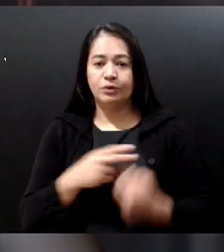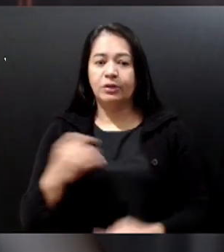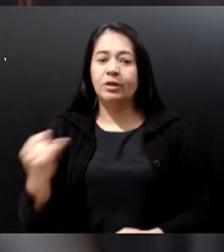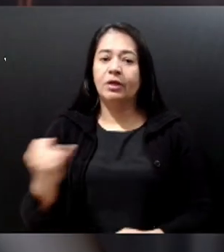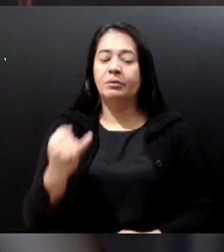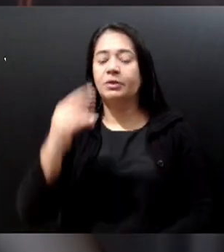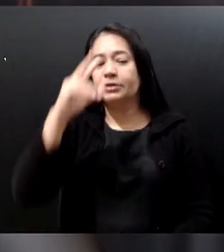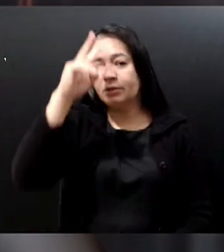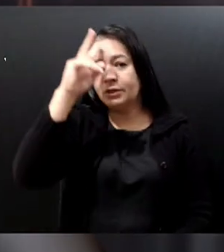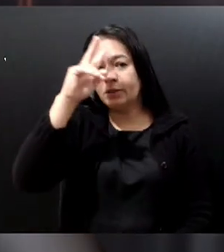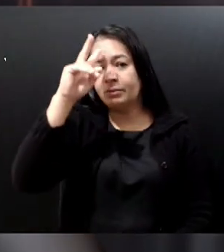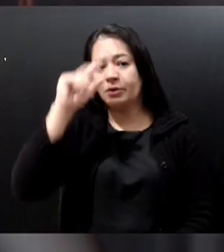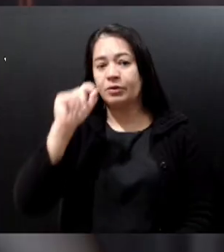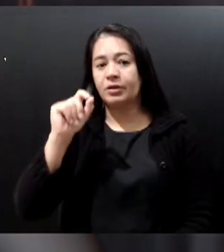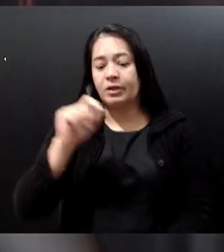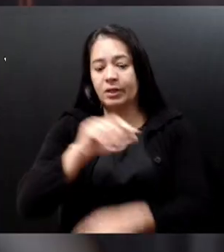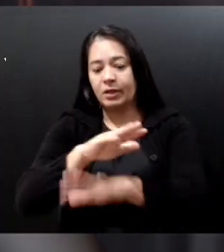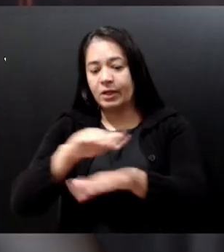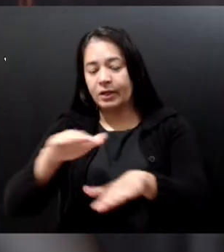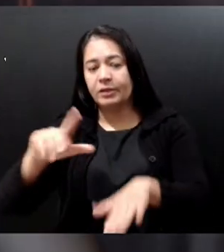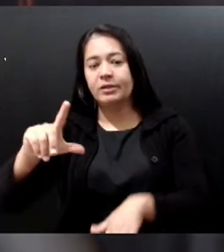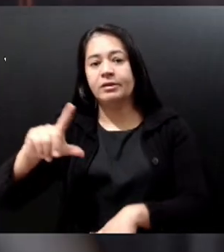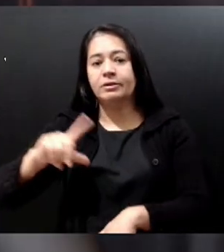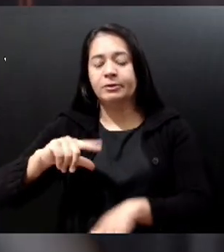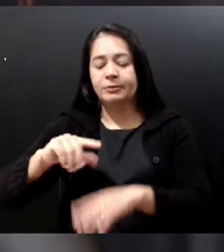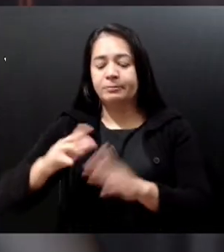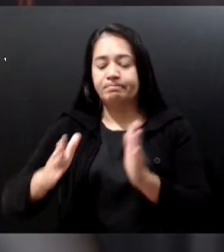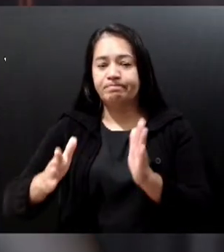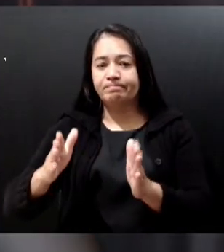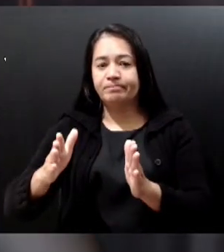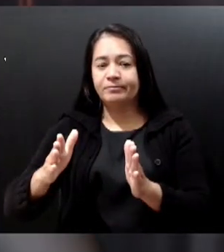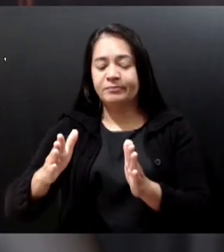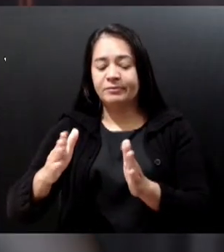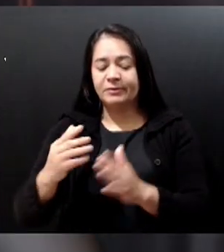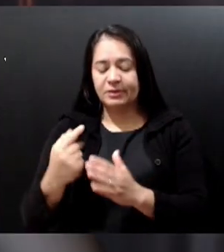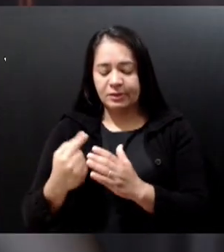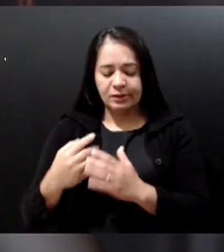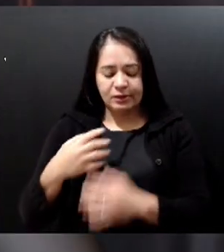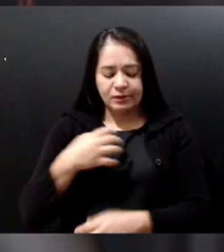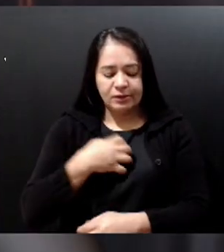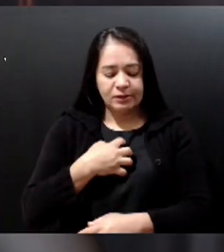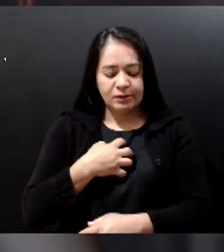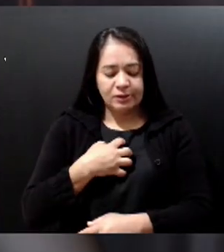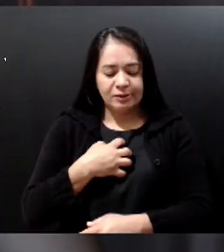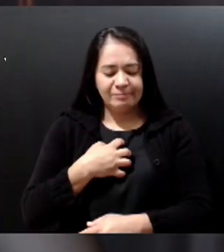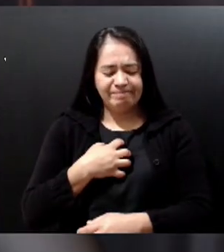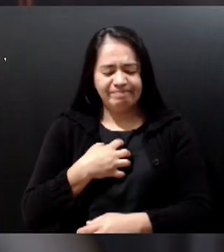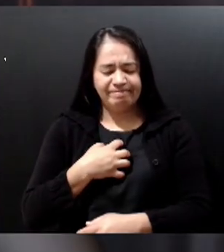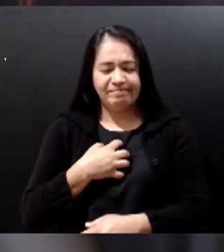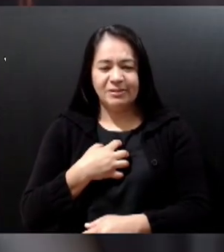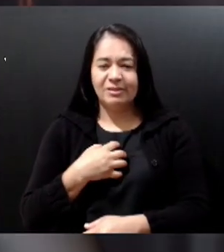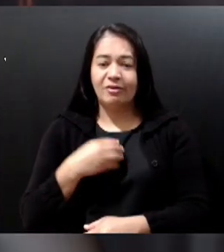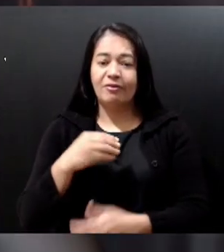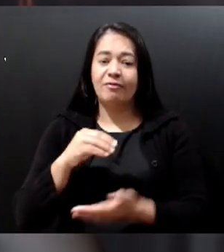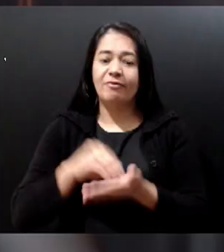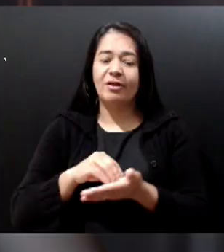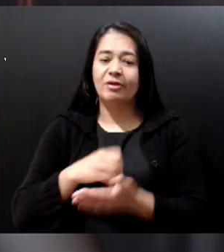um tempo, né, fica aquele buraco daquela falta, né, daquela pessoa amada que se foi.